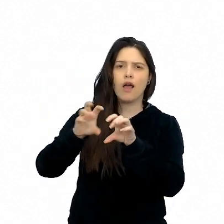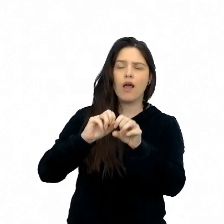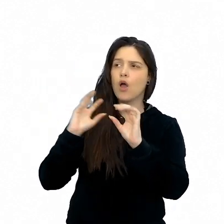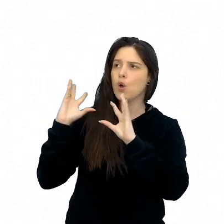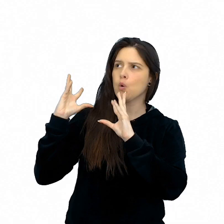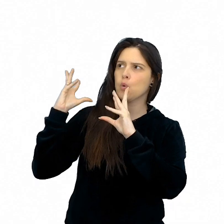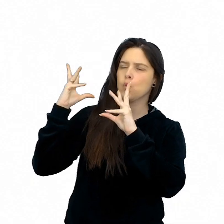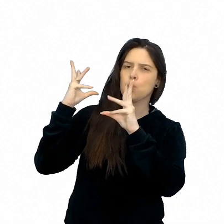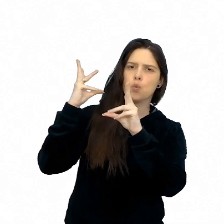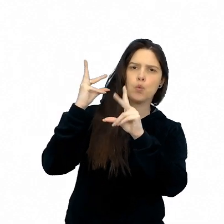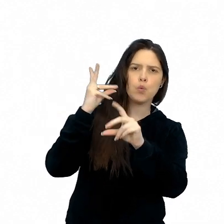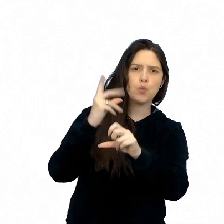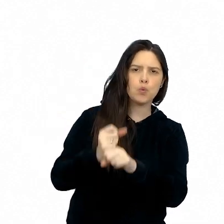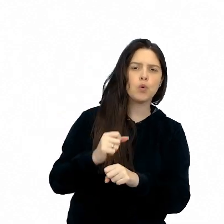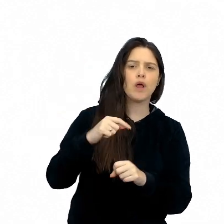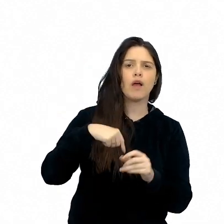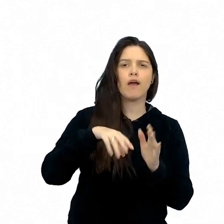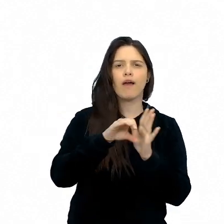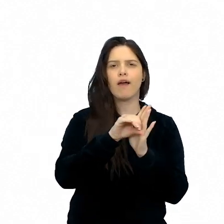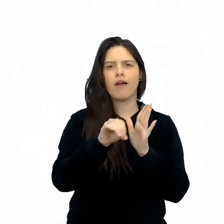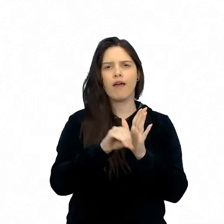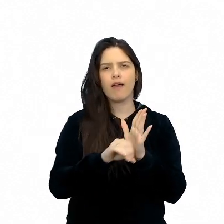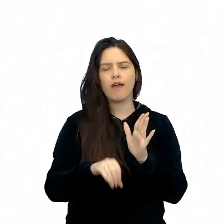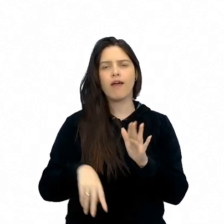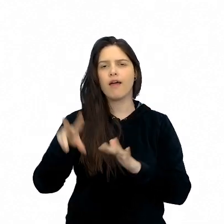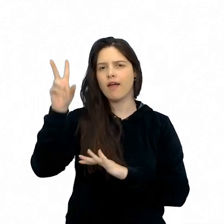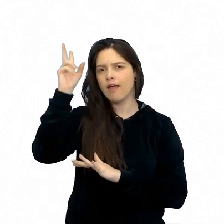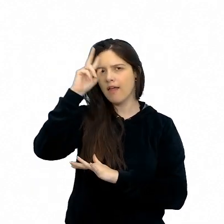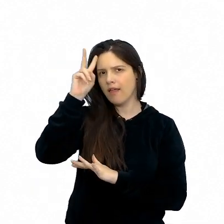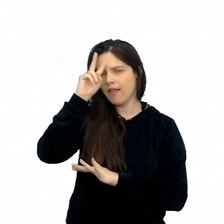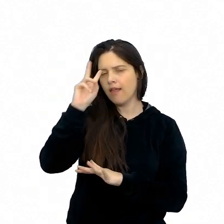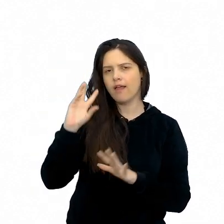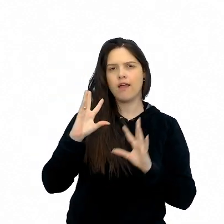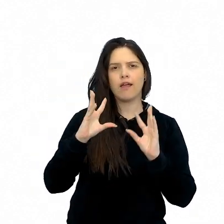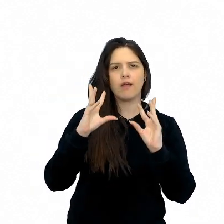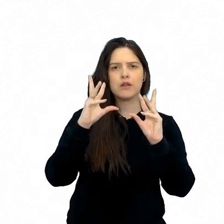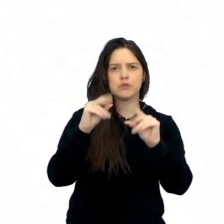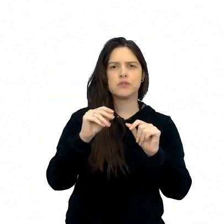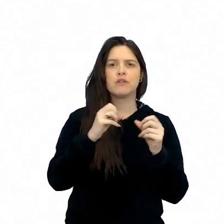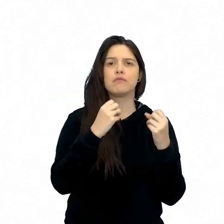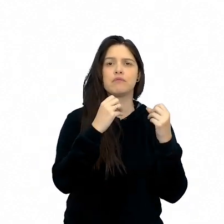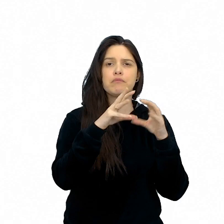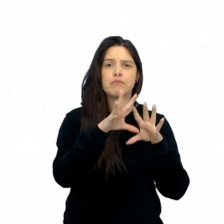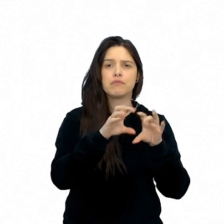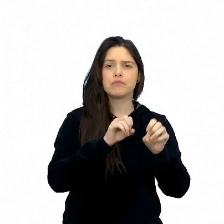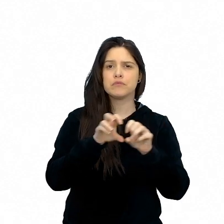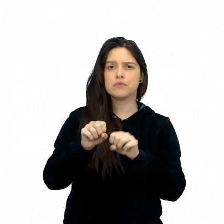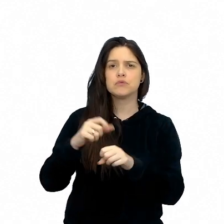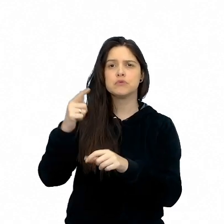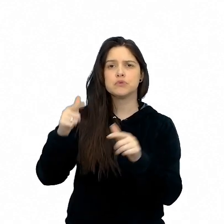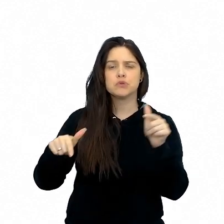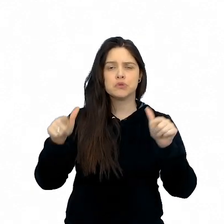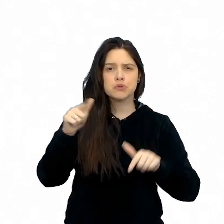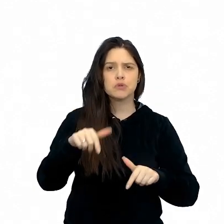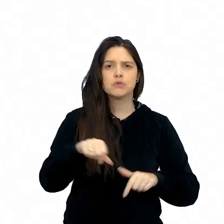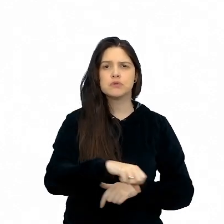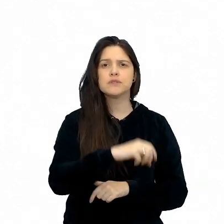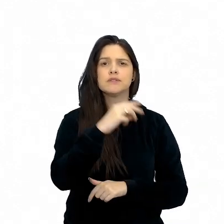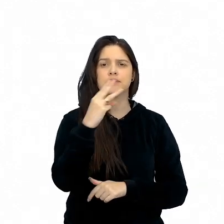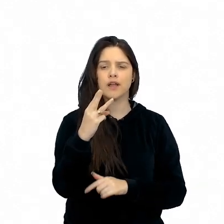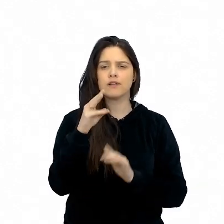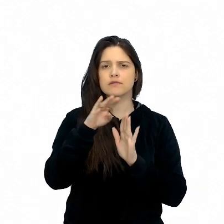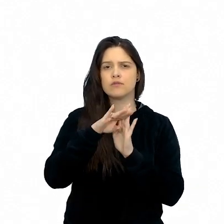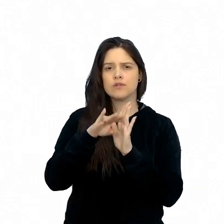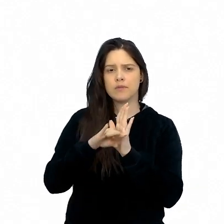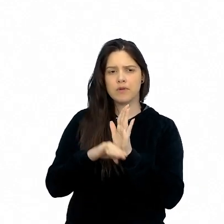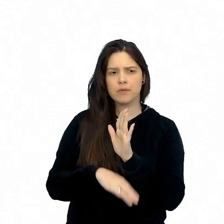uma formação formada por 180 minutos. Lembrando que 90 minutos são formação e os outros 90 minutos são dos desdobramentos que nós